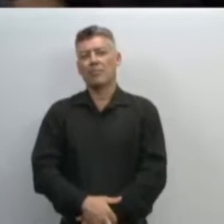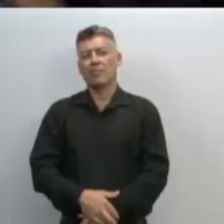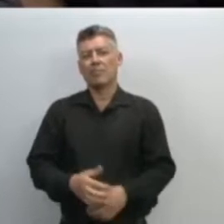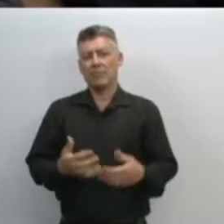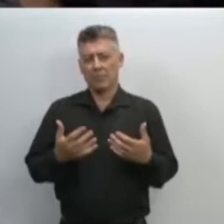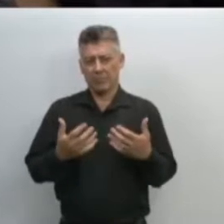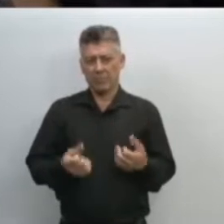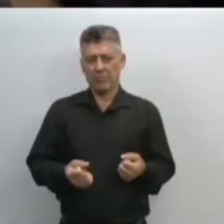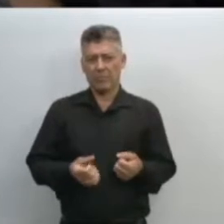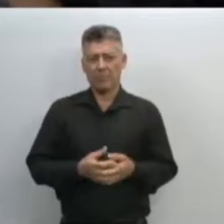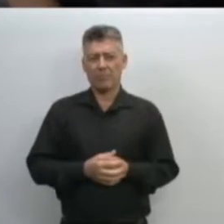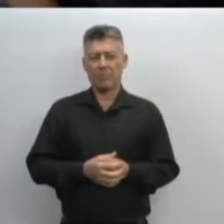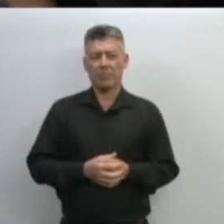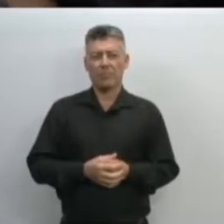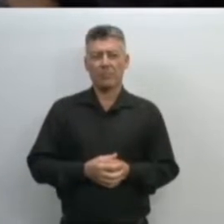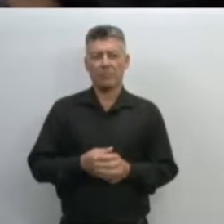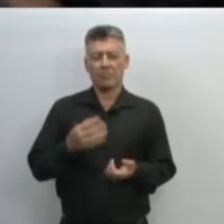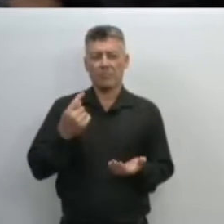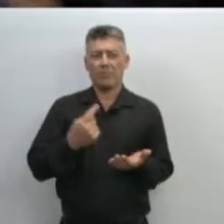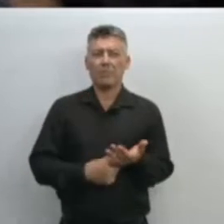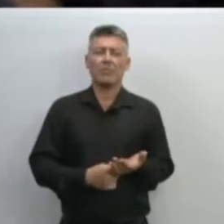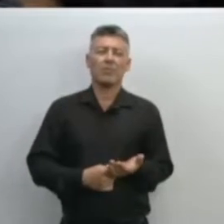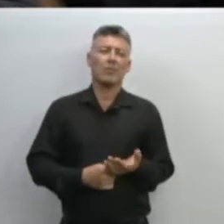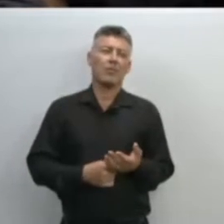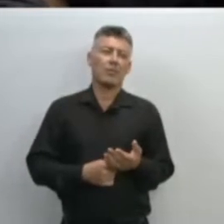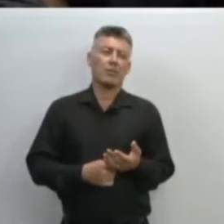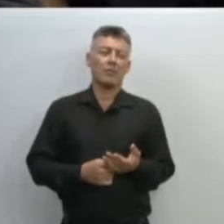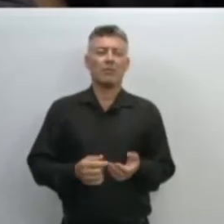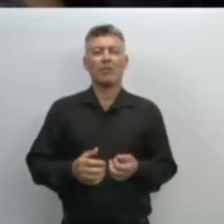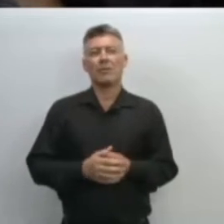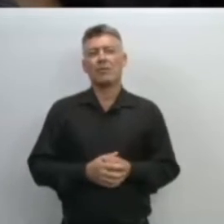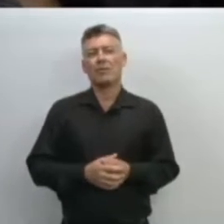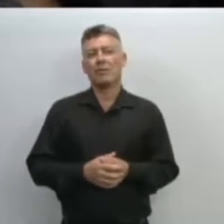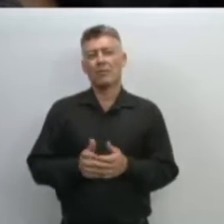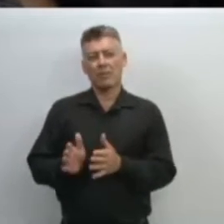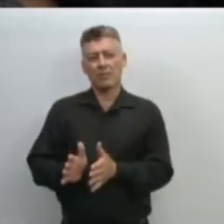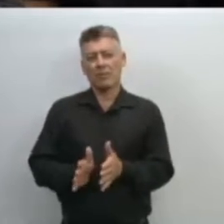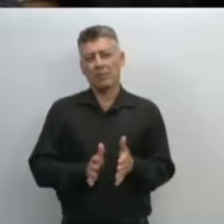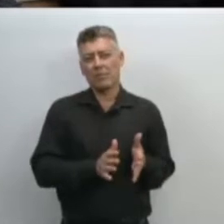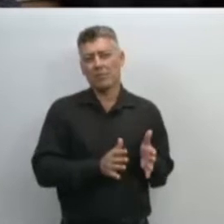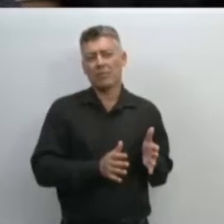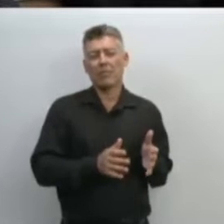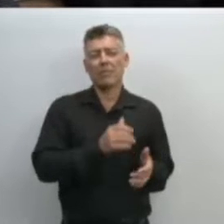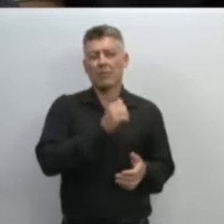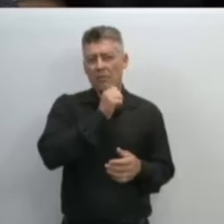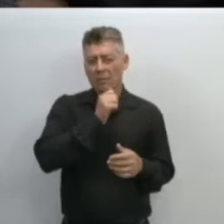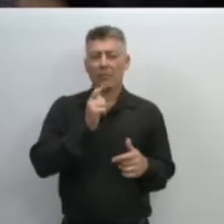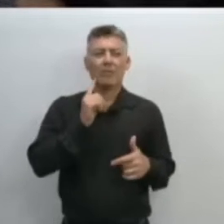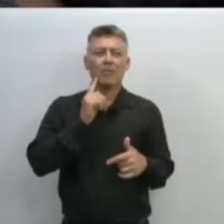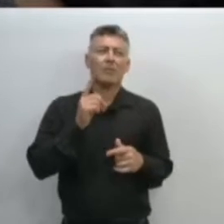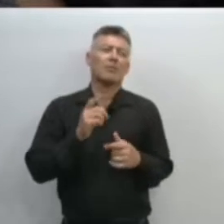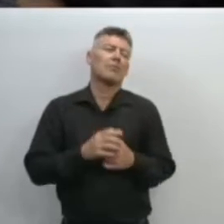Aprovada a ata. Conforme solicitado na sequência, primeiro pela ordem, vereador Anderson Lopes.